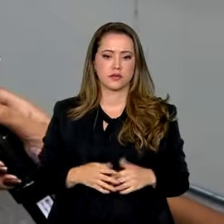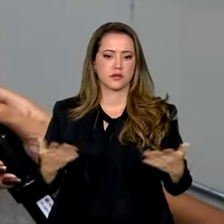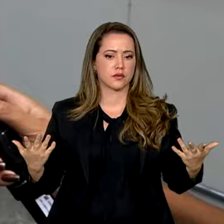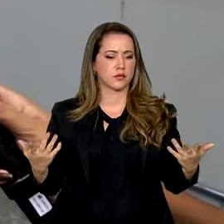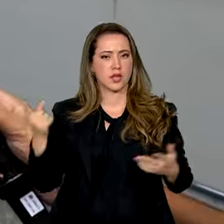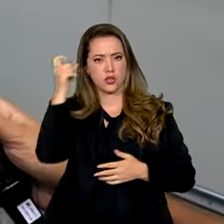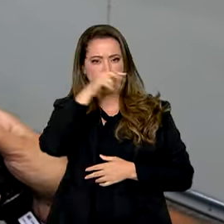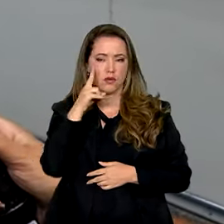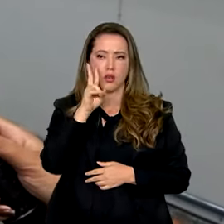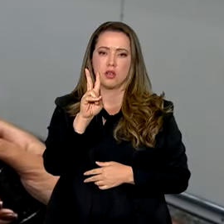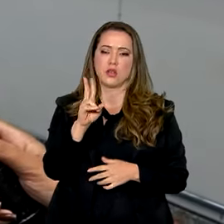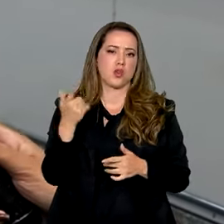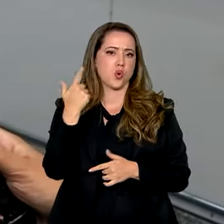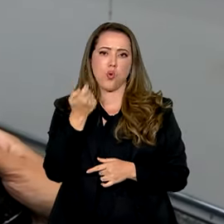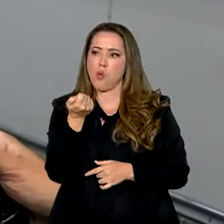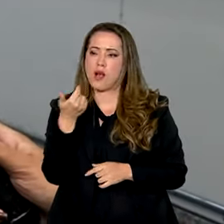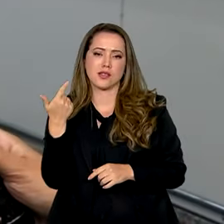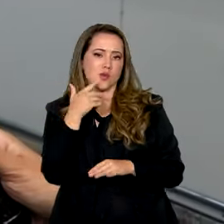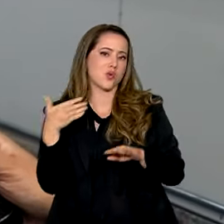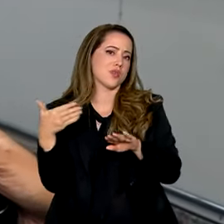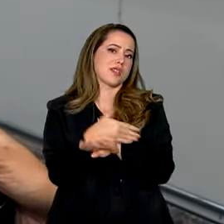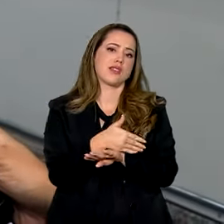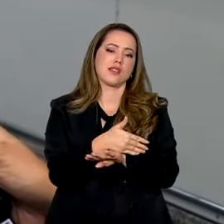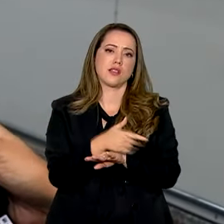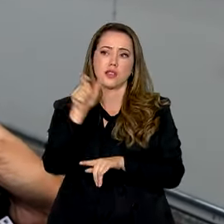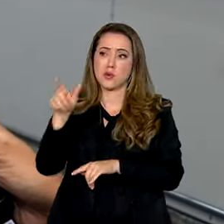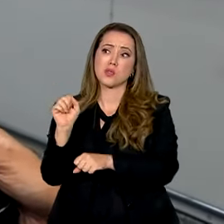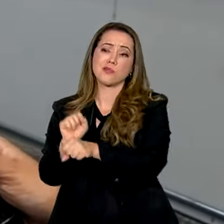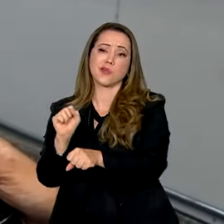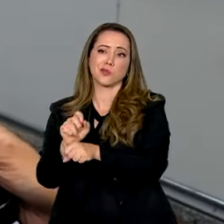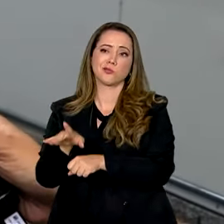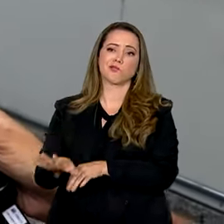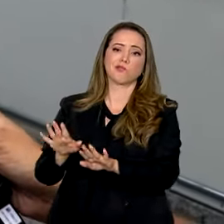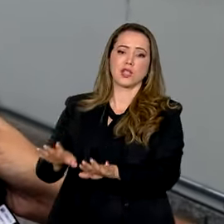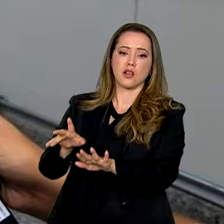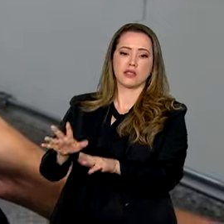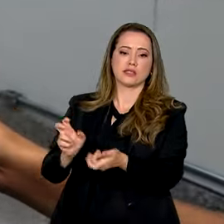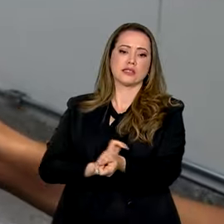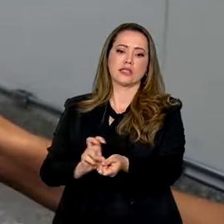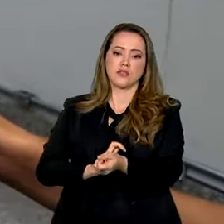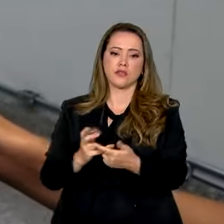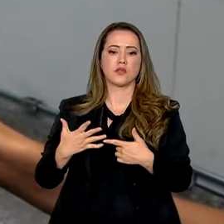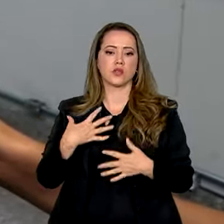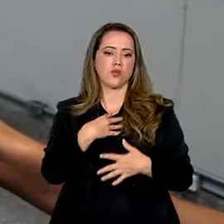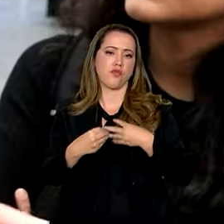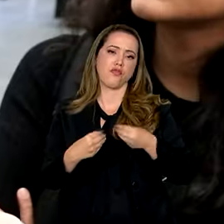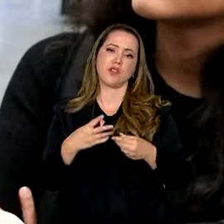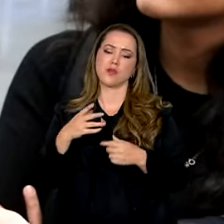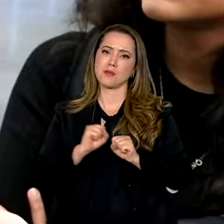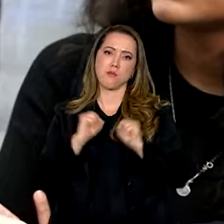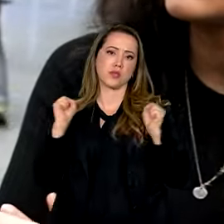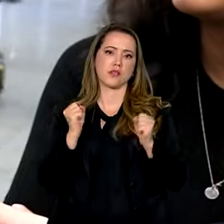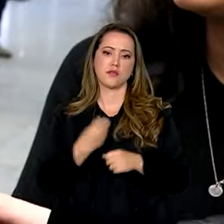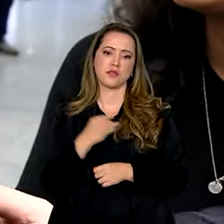acontecendo e a gente quase não conseguiu entrar no avião. Ainda tem brasileiros lá esperando e está muito tenso. Com filhos é impossível. Foi